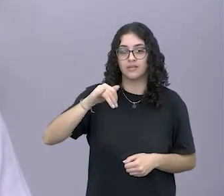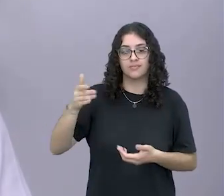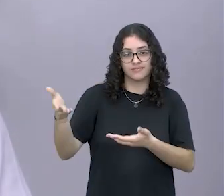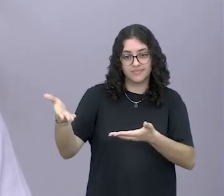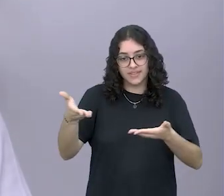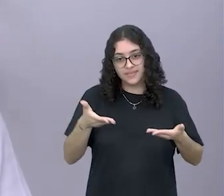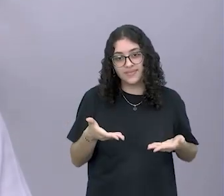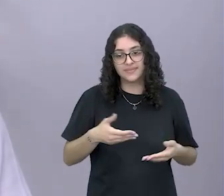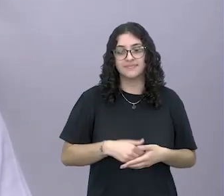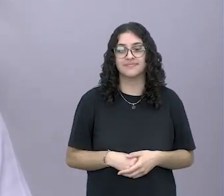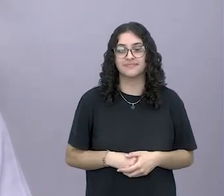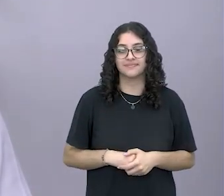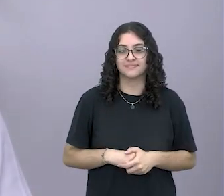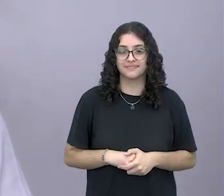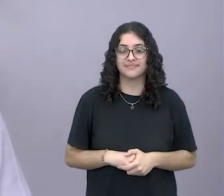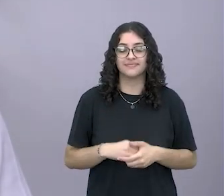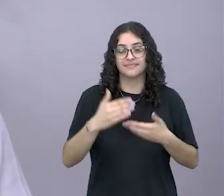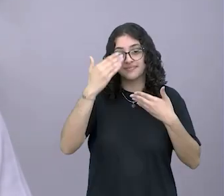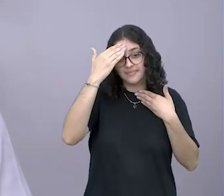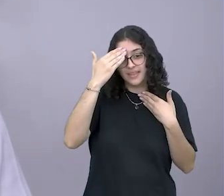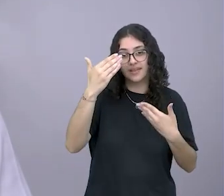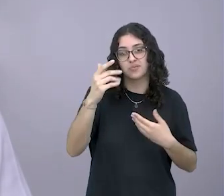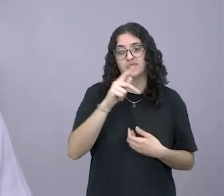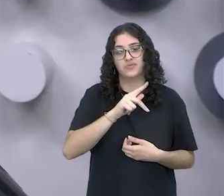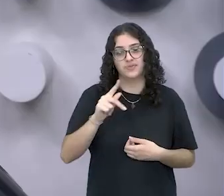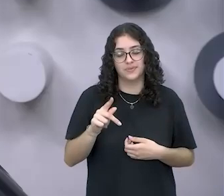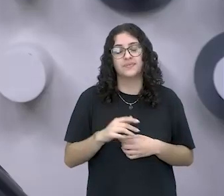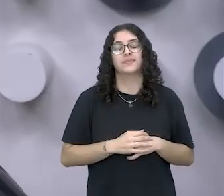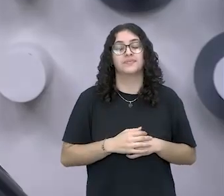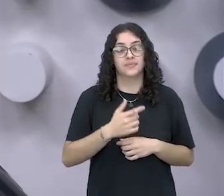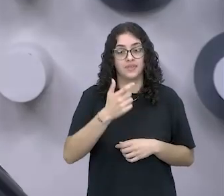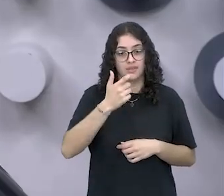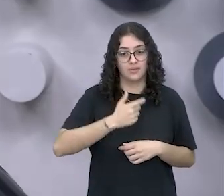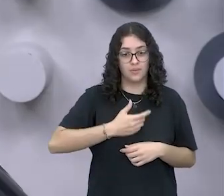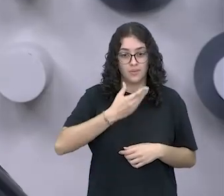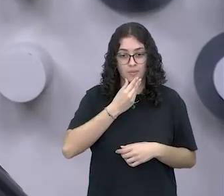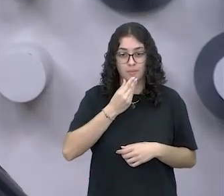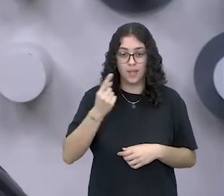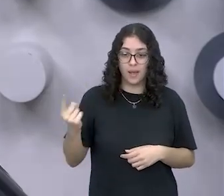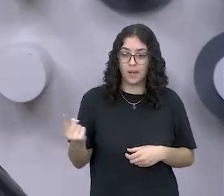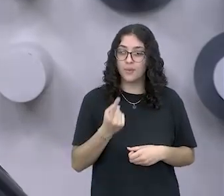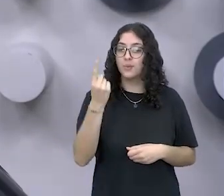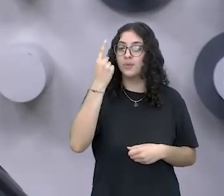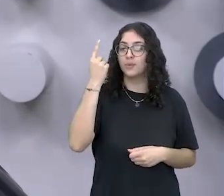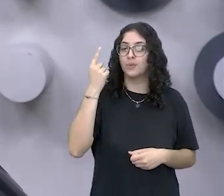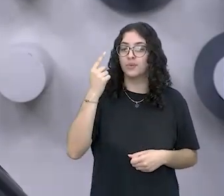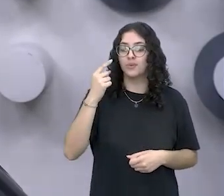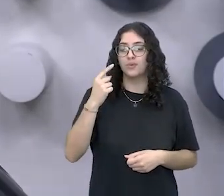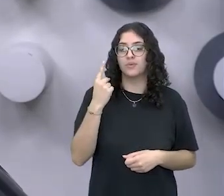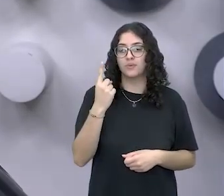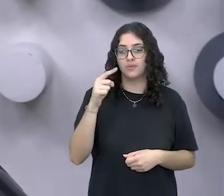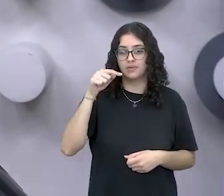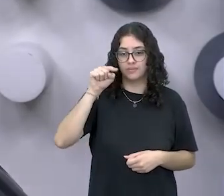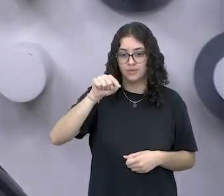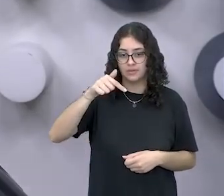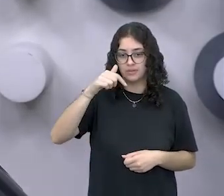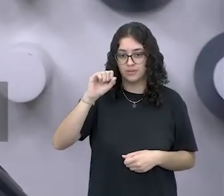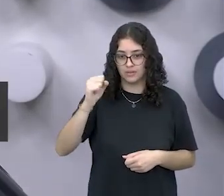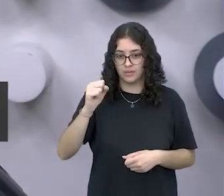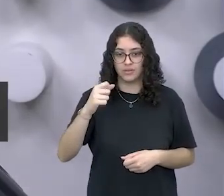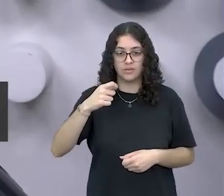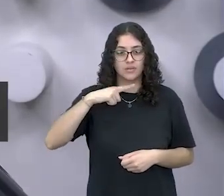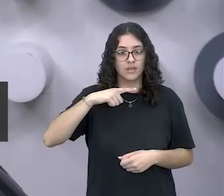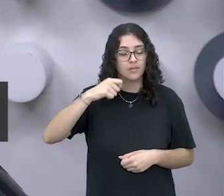bem-vindos. Obrigado, professor Vanderlei. Bem, eu sou um homem alto, de 1,78 m, cabelo cortado à máquina,